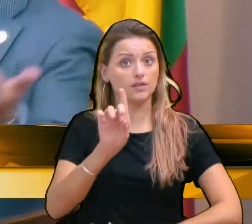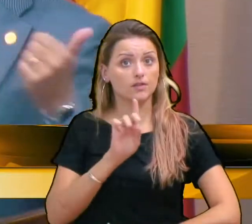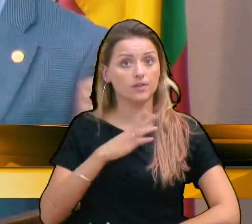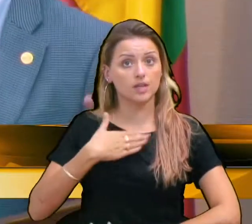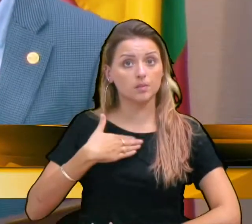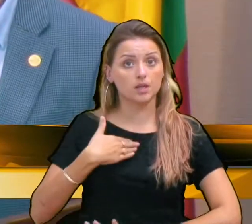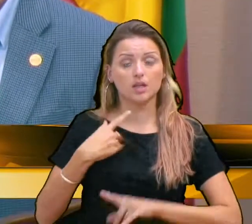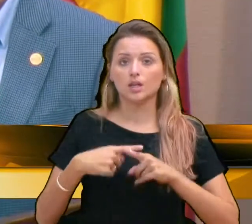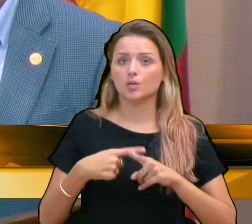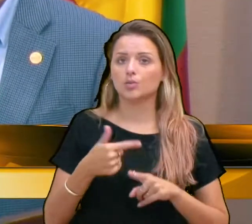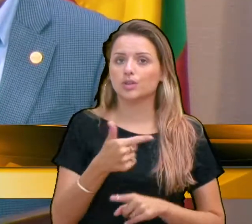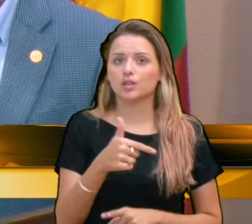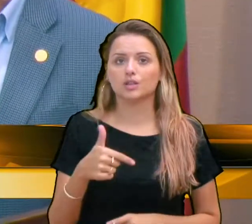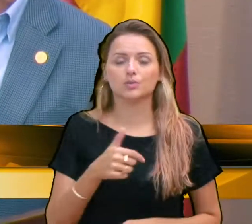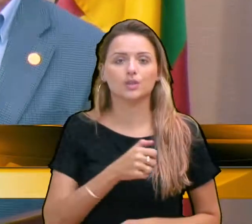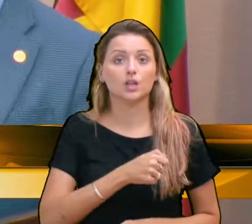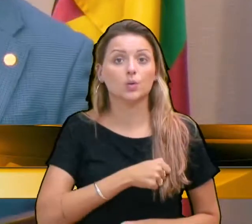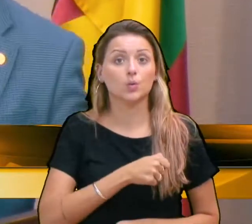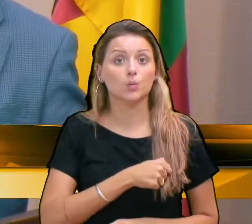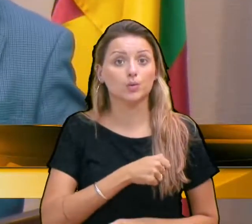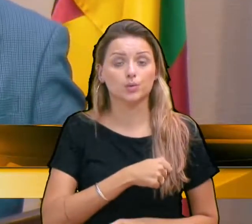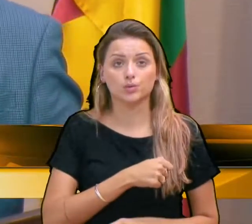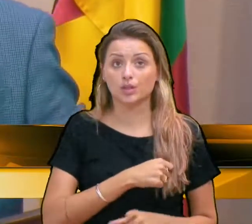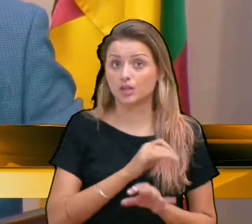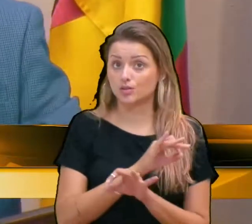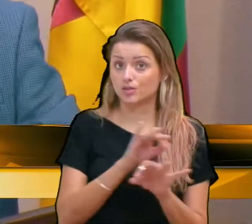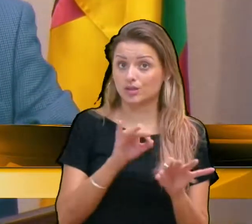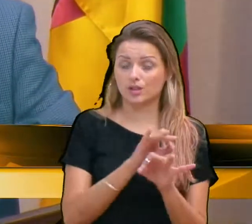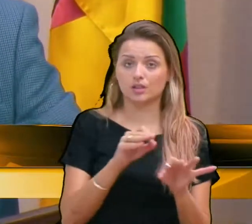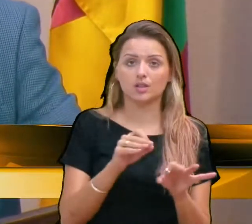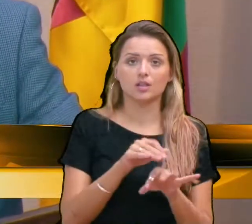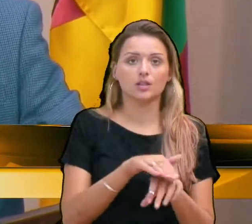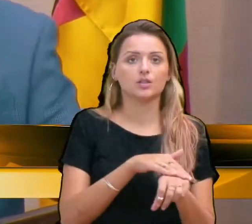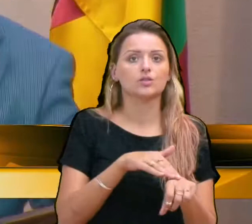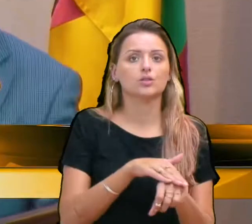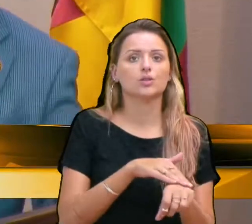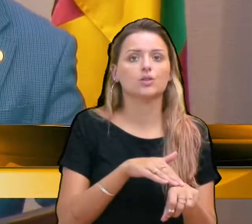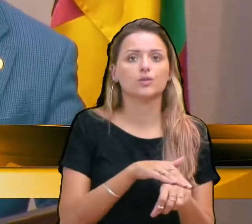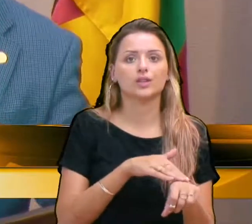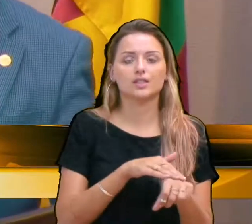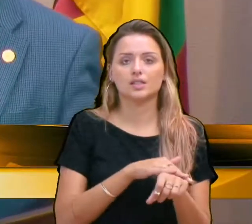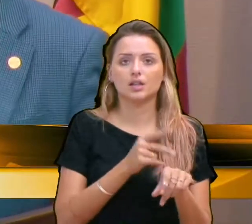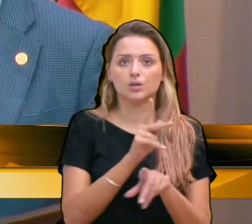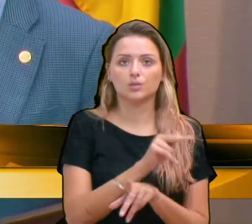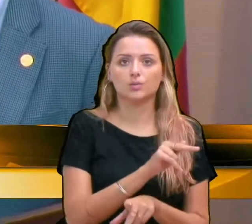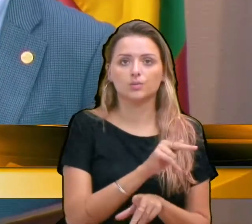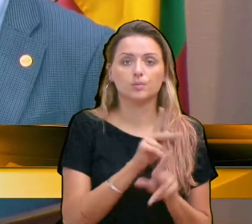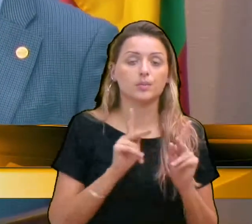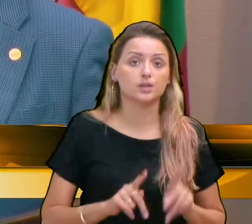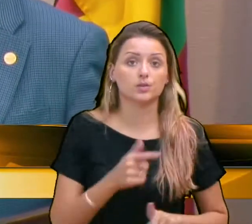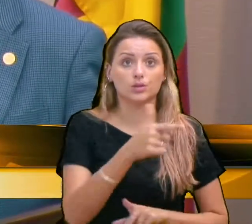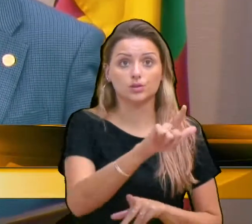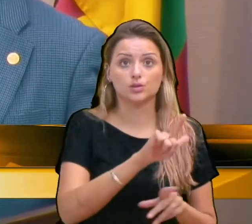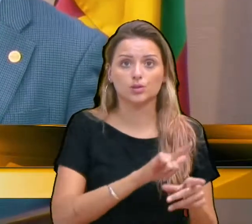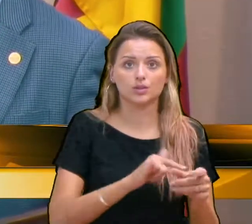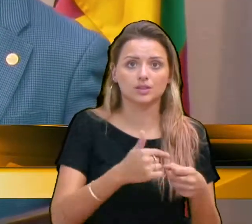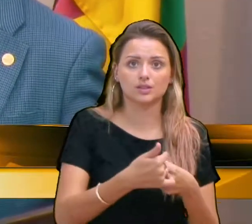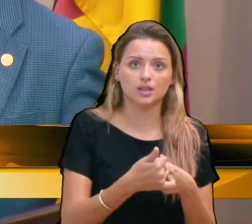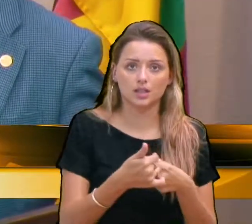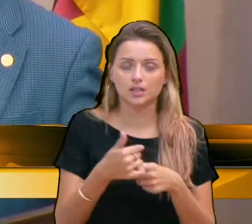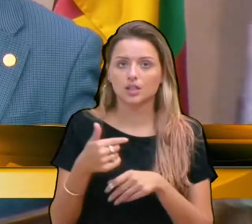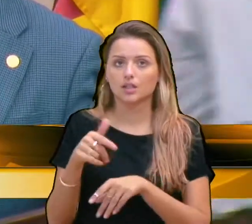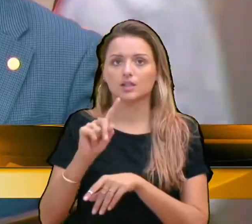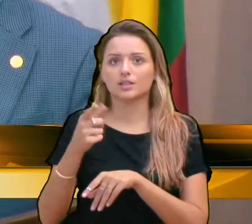aos outros, de ir falar com prefeitos de outros municípios, de ir falar com o governador do estado do Rio Grande do Sul,